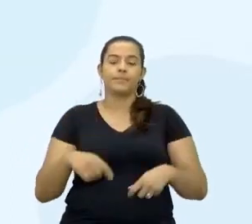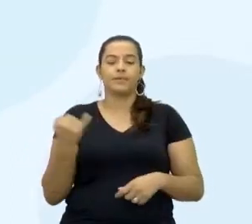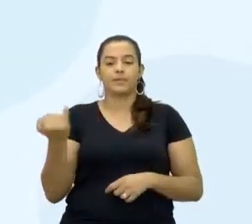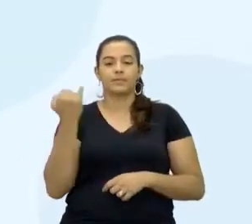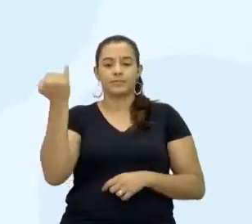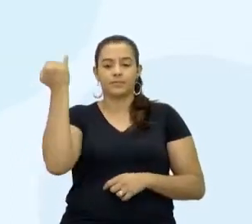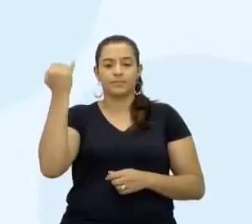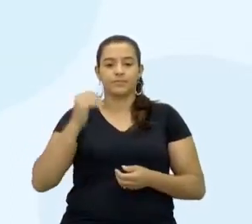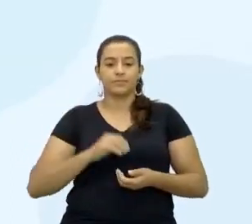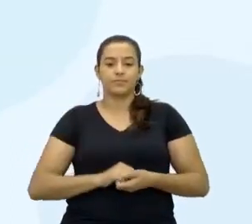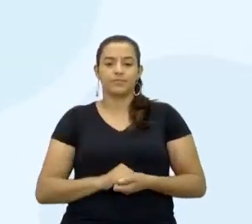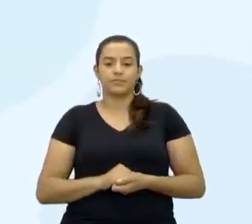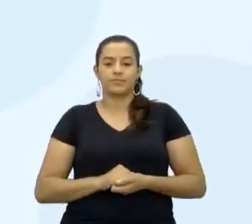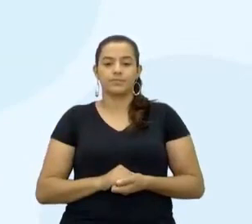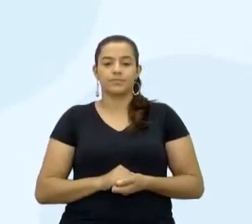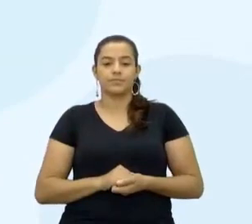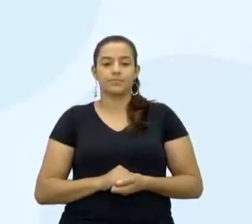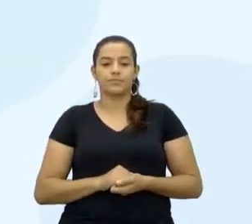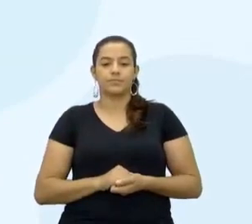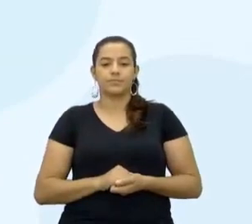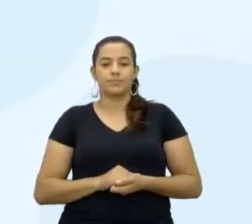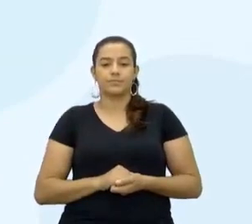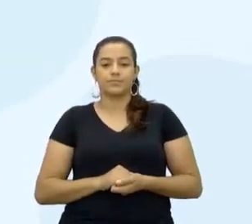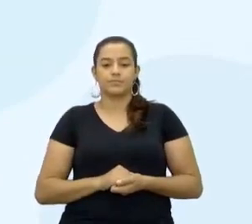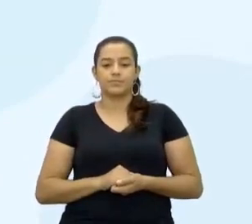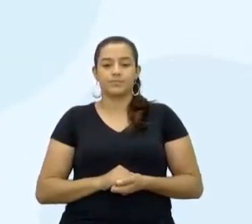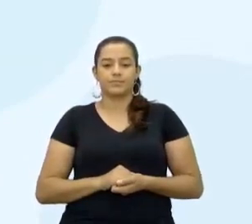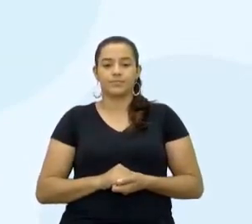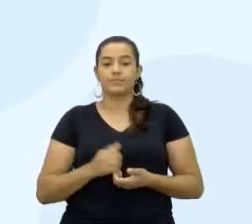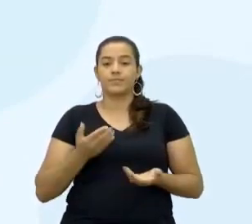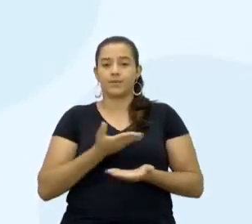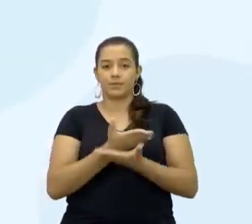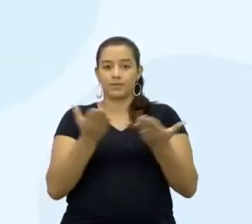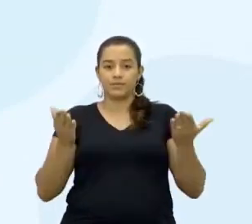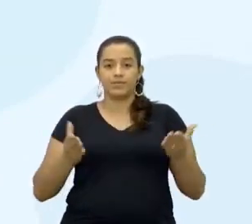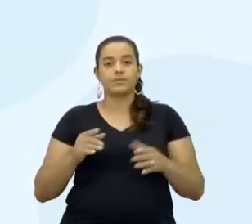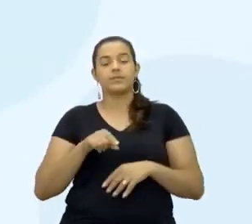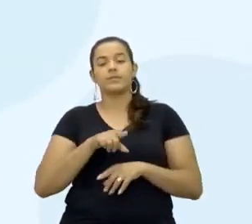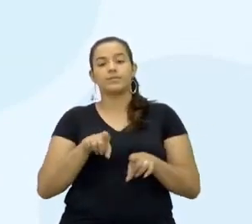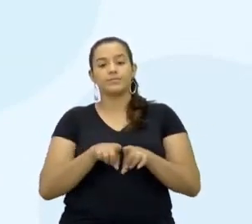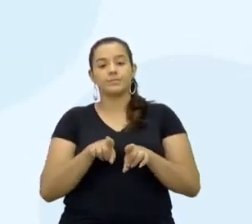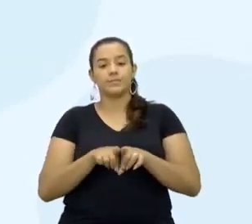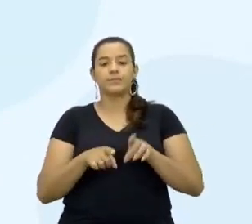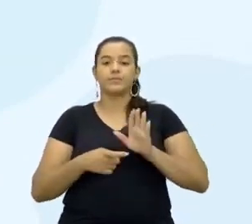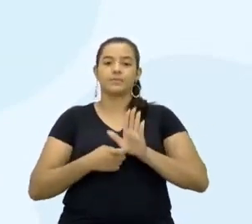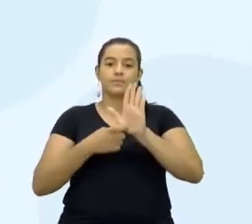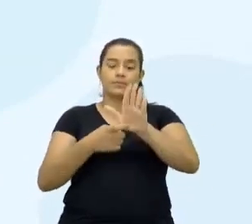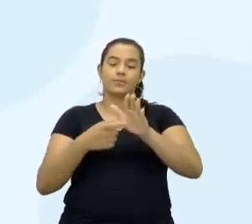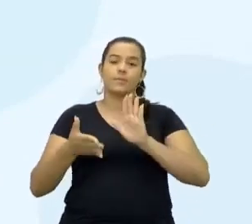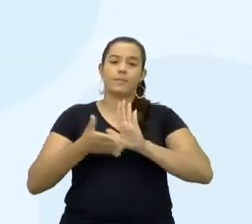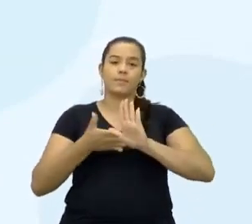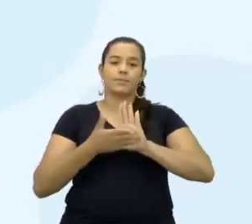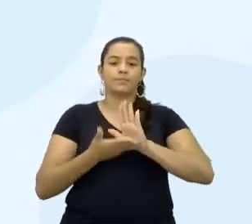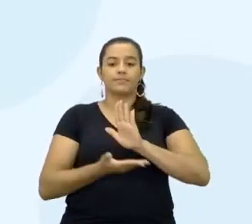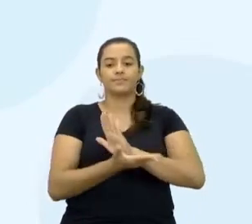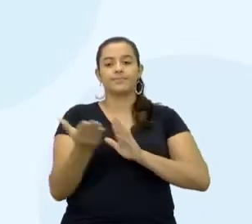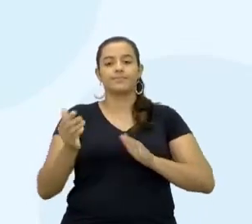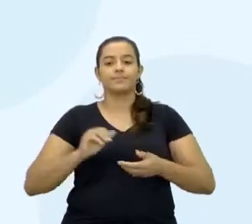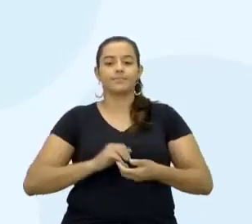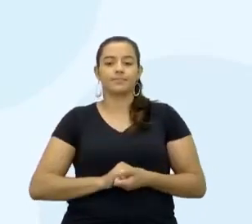importante. Bom, pessoal, agora é a vez de vocês. Vamos ver, então, o que eu vou deixar de proposta para vocês. Olha